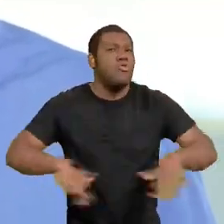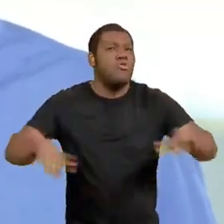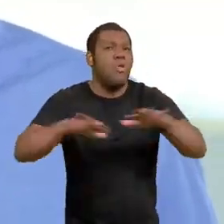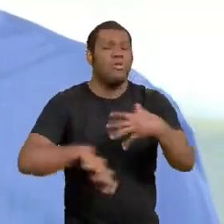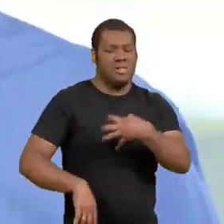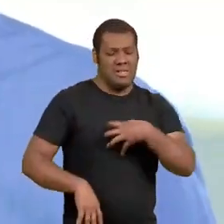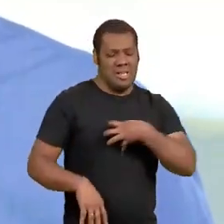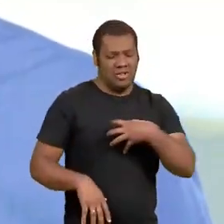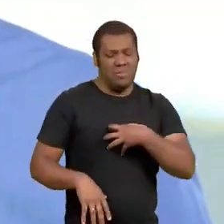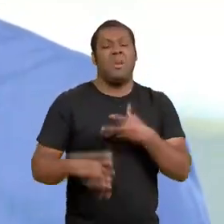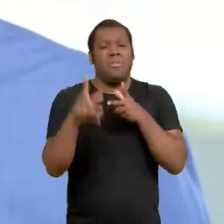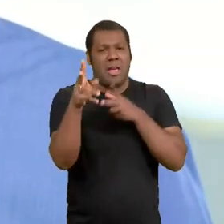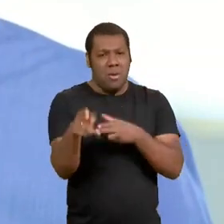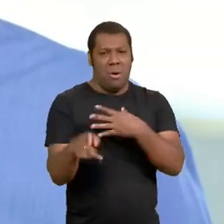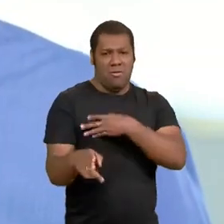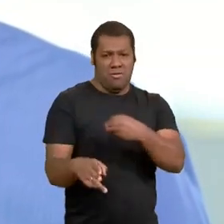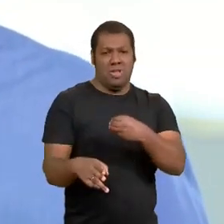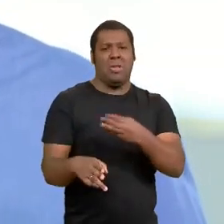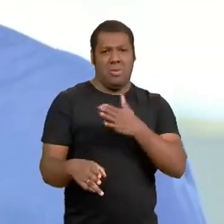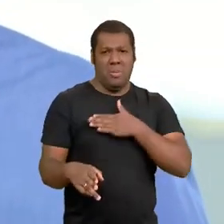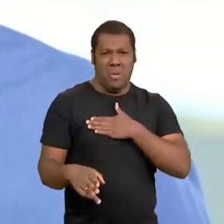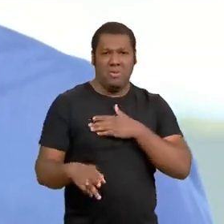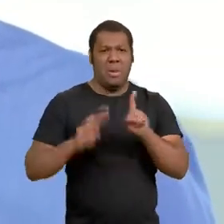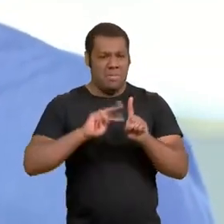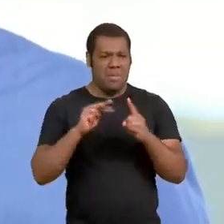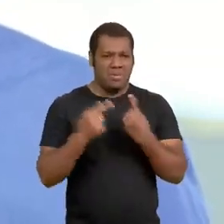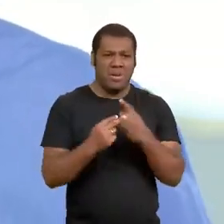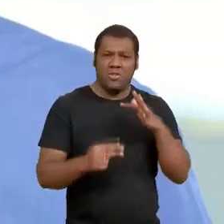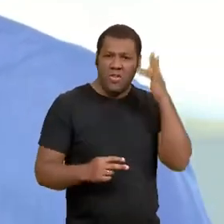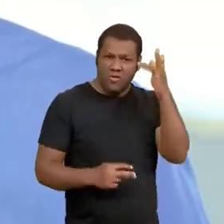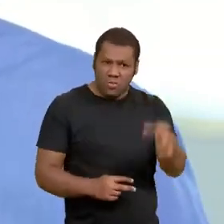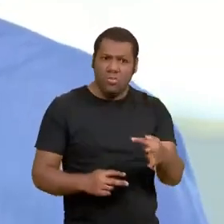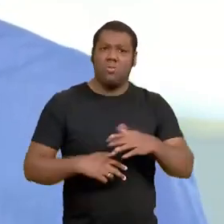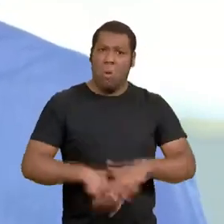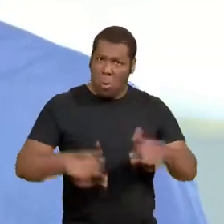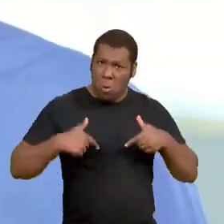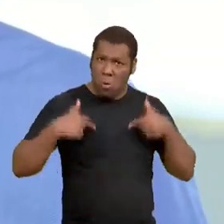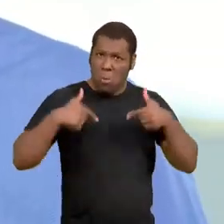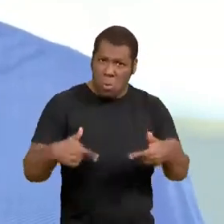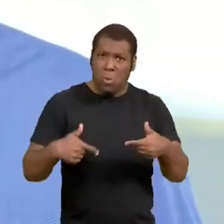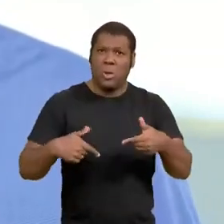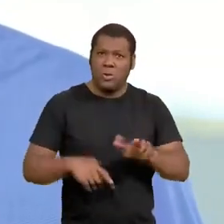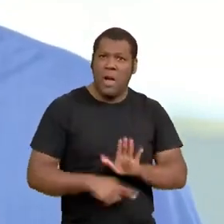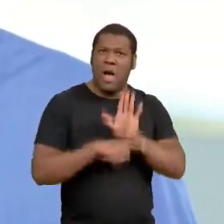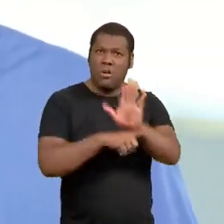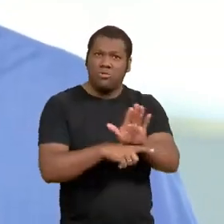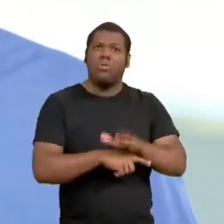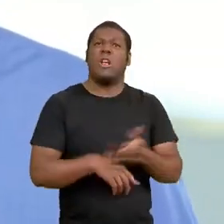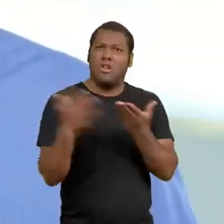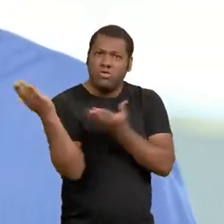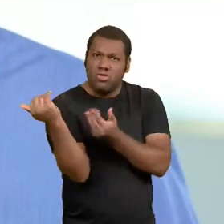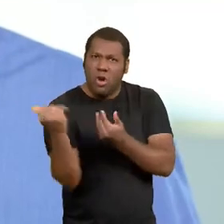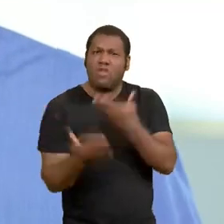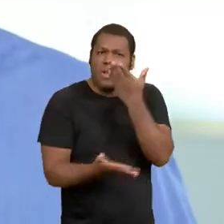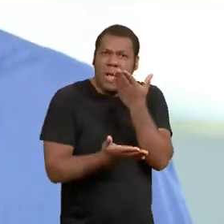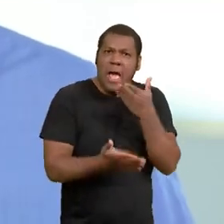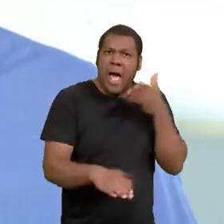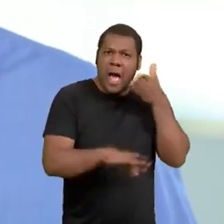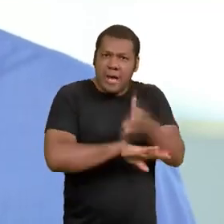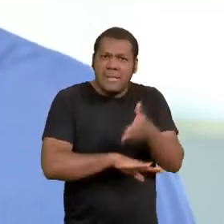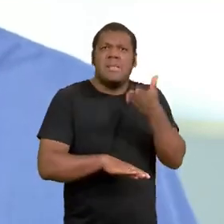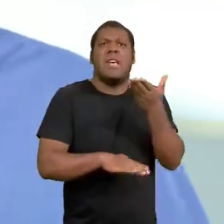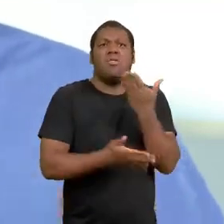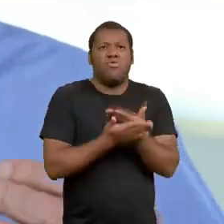futuro e brigar por esse futuro, brigar. Estudar no momento certo, sabe, tentar ser o melhor da classe, tentar ser